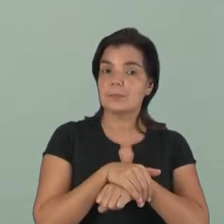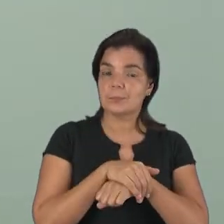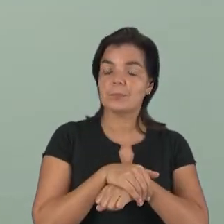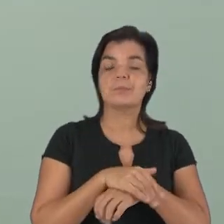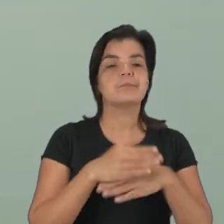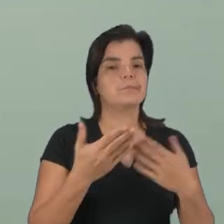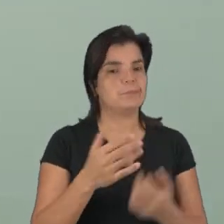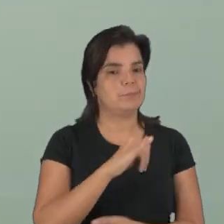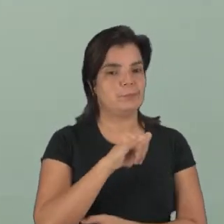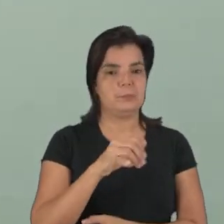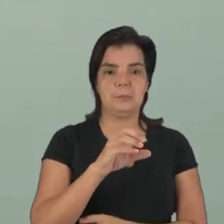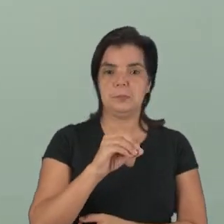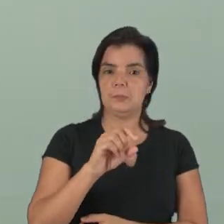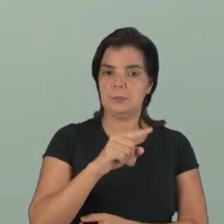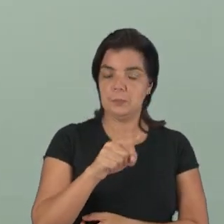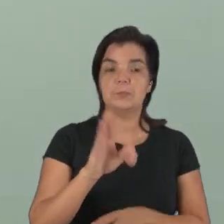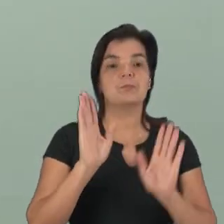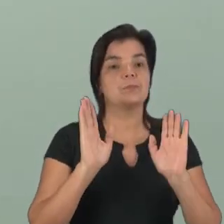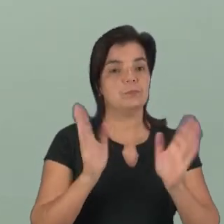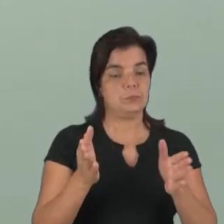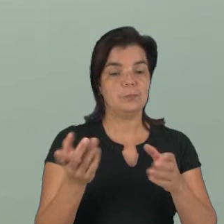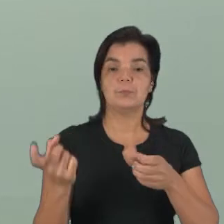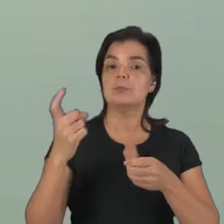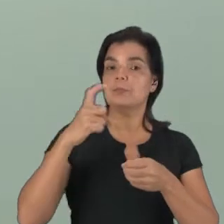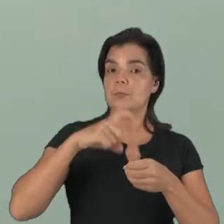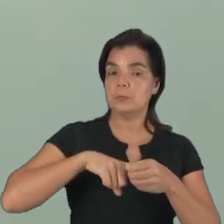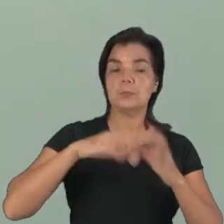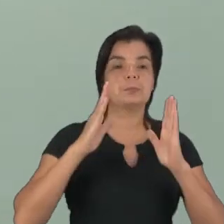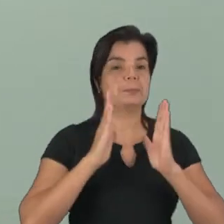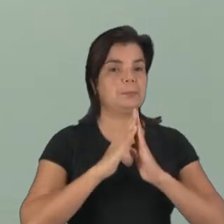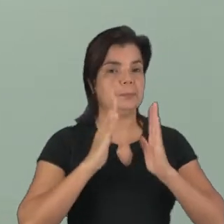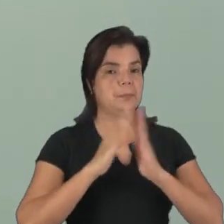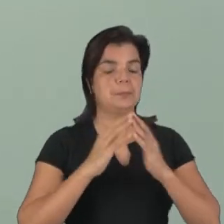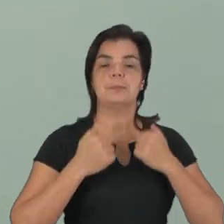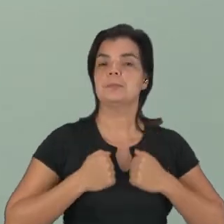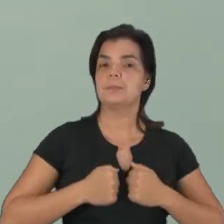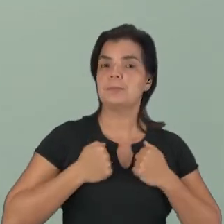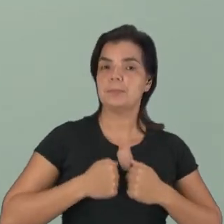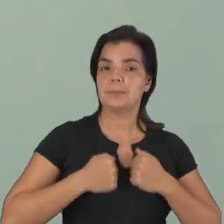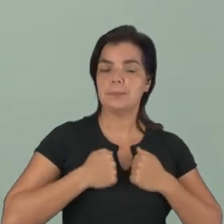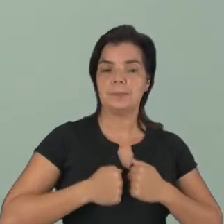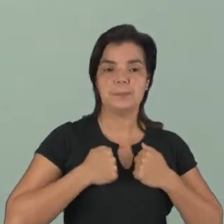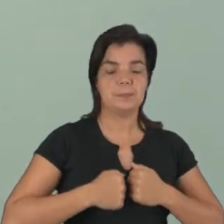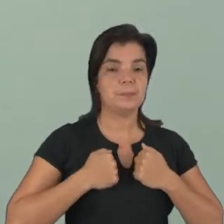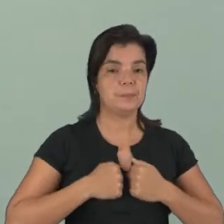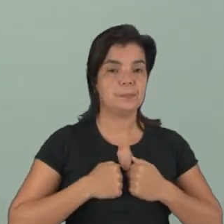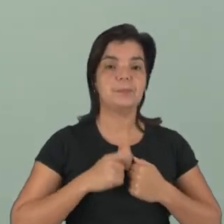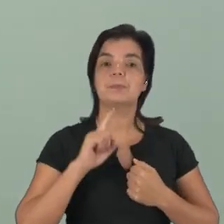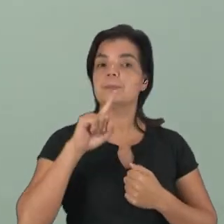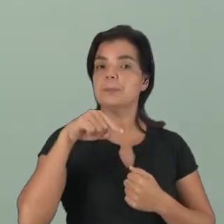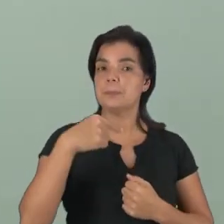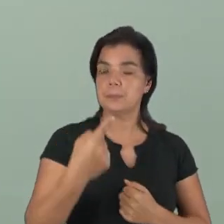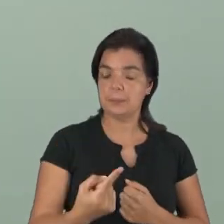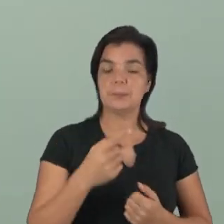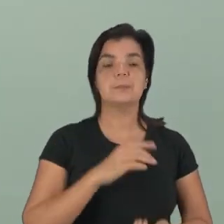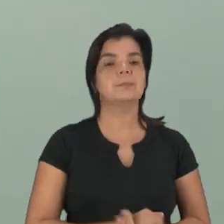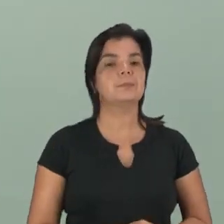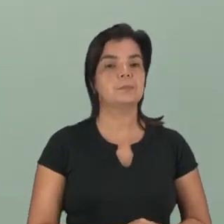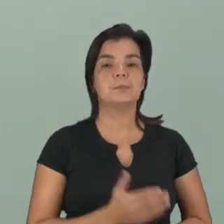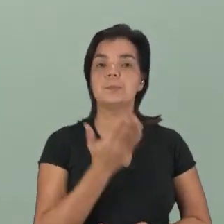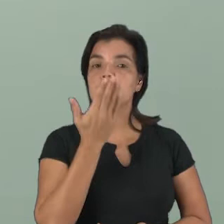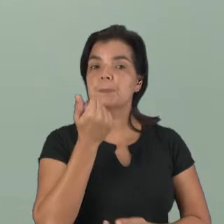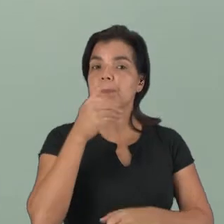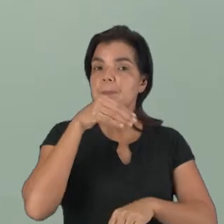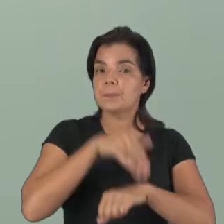noite então João já se recolheu com a van em casa tomou banho e logo depois ele